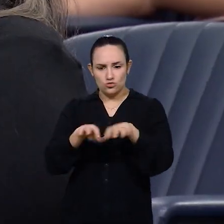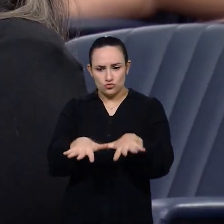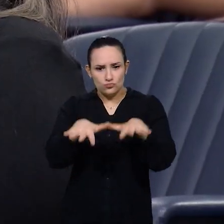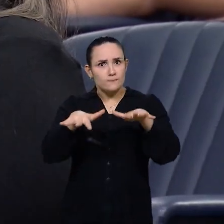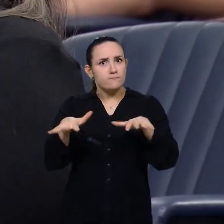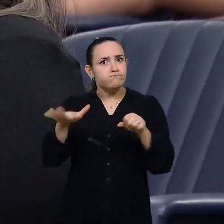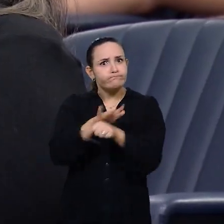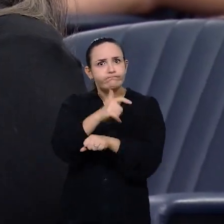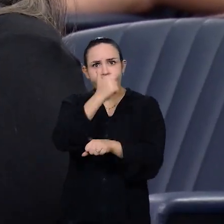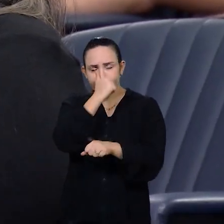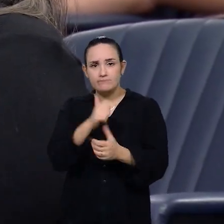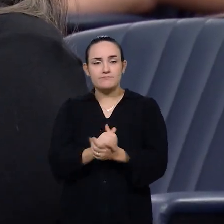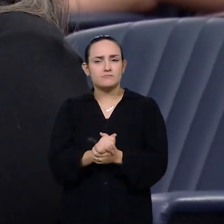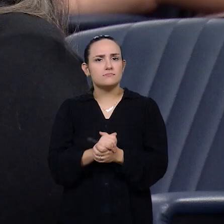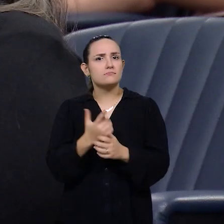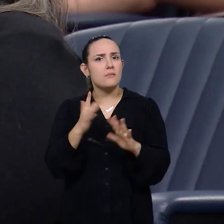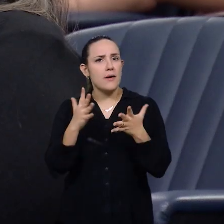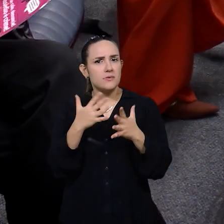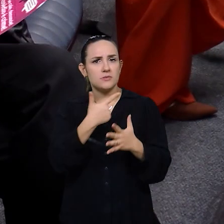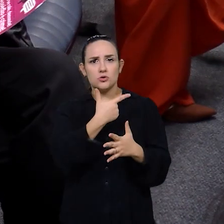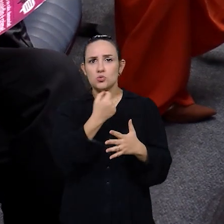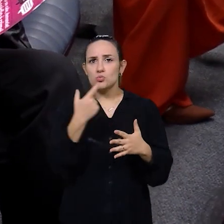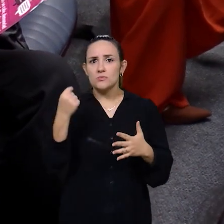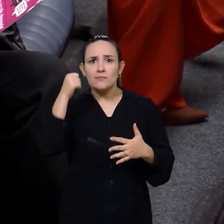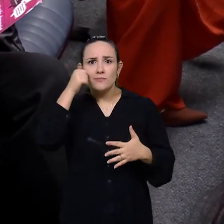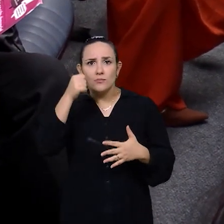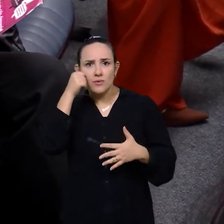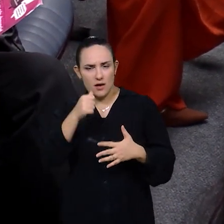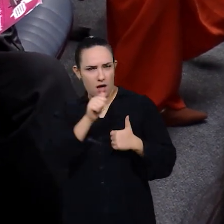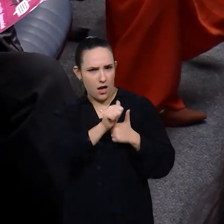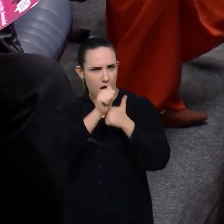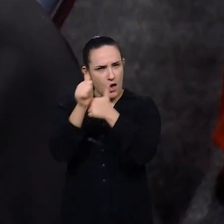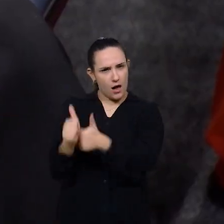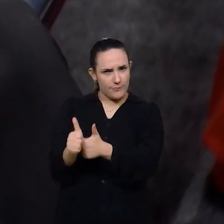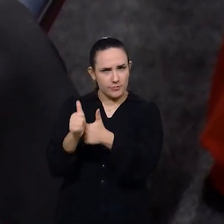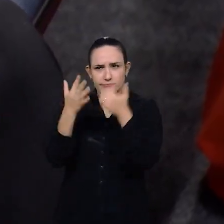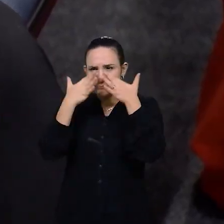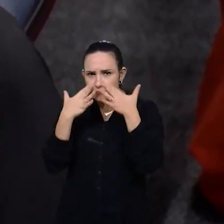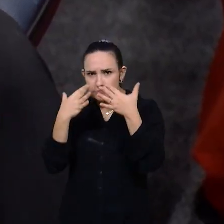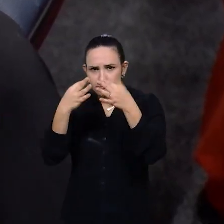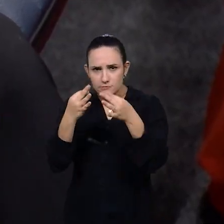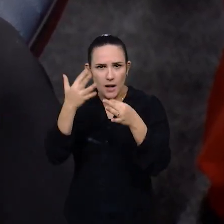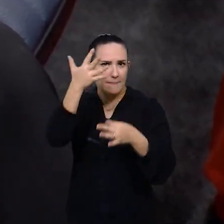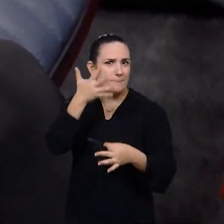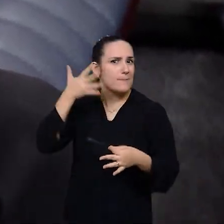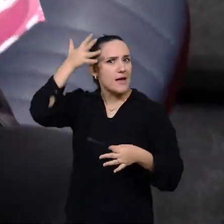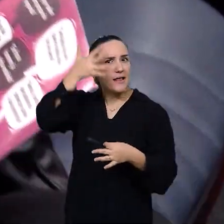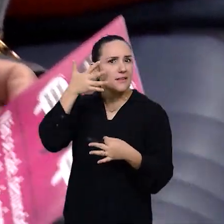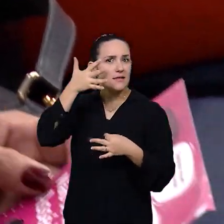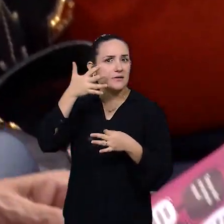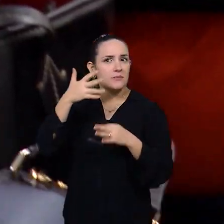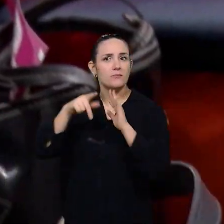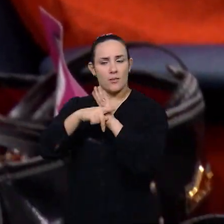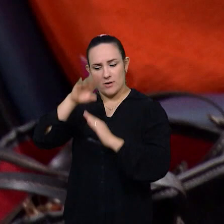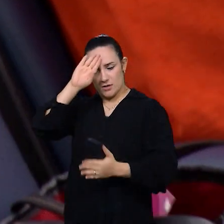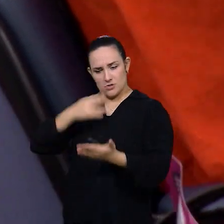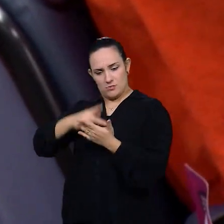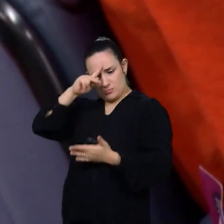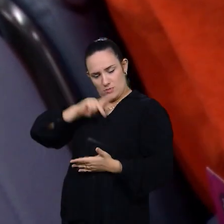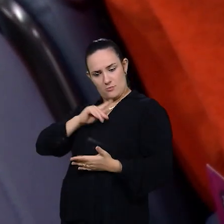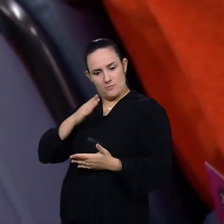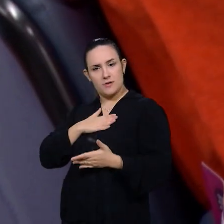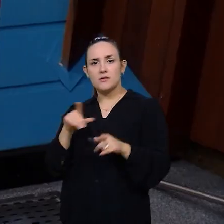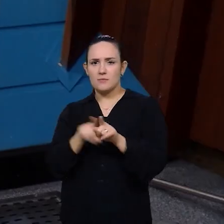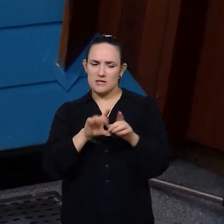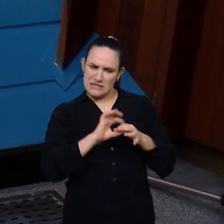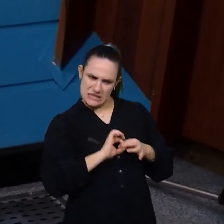Plenário cheio na Assembleia Legislativa, mais de 200 participantes acompanharam atentas a palestra Acredite em Você